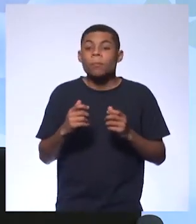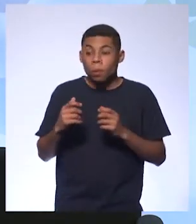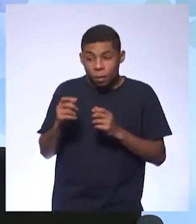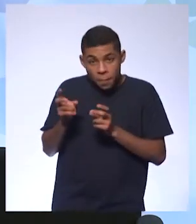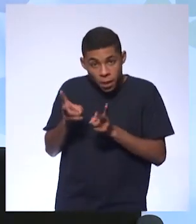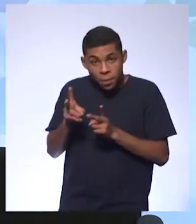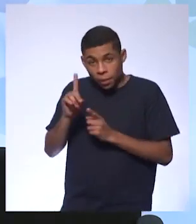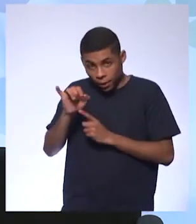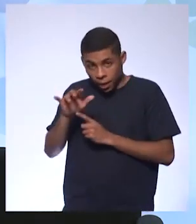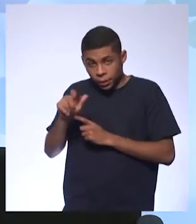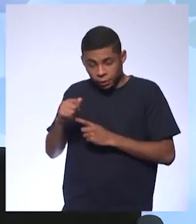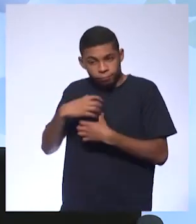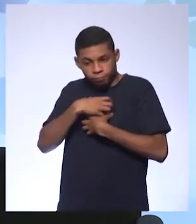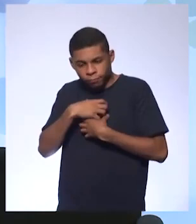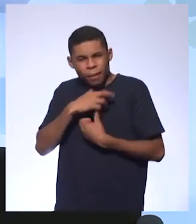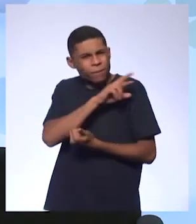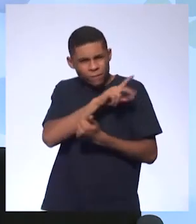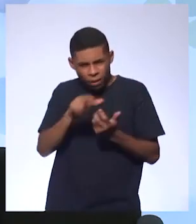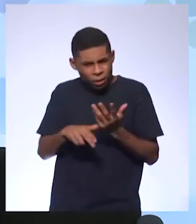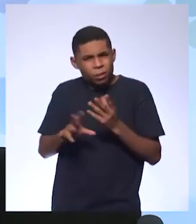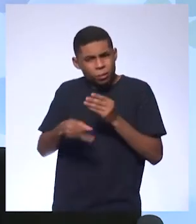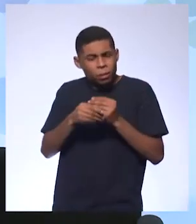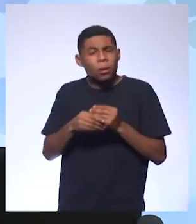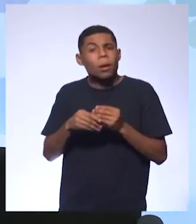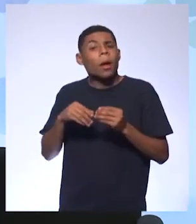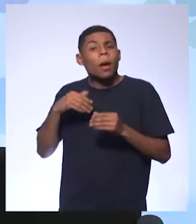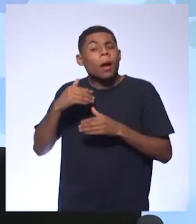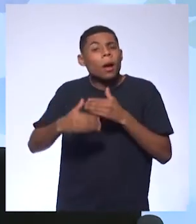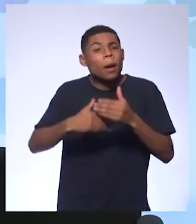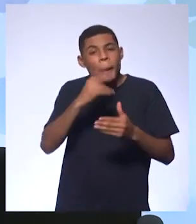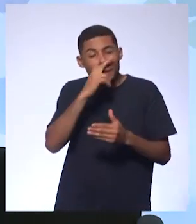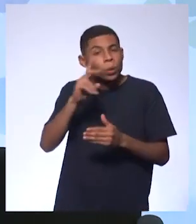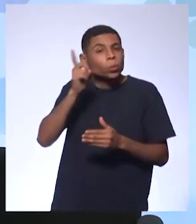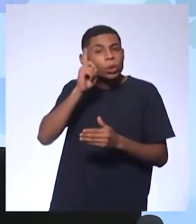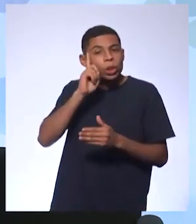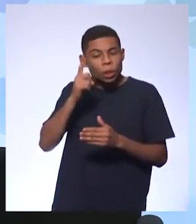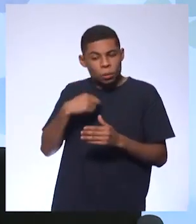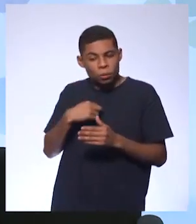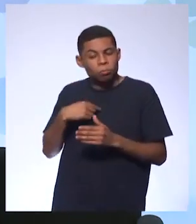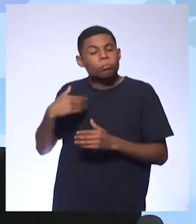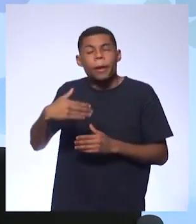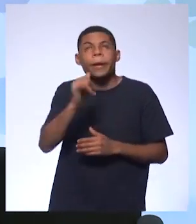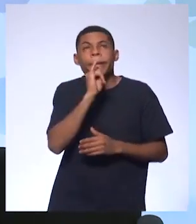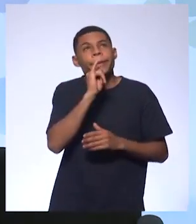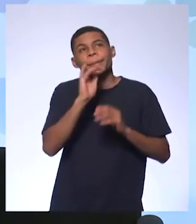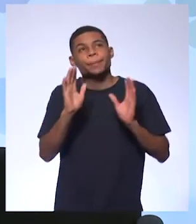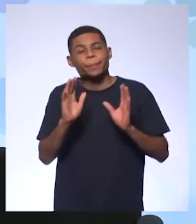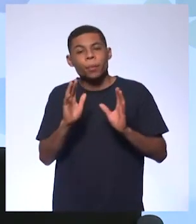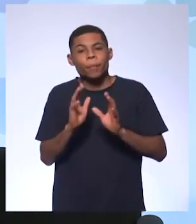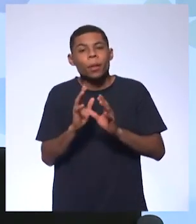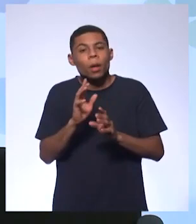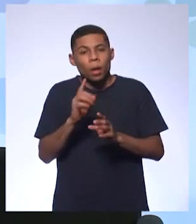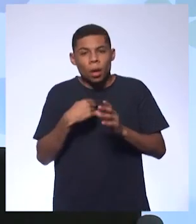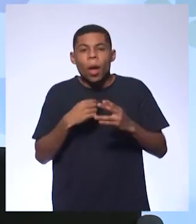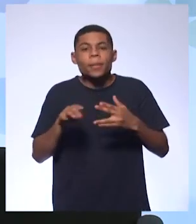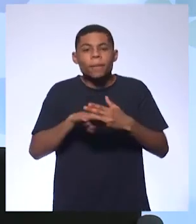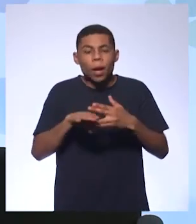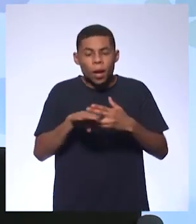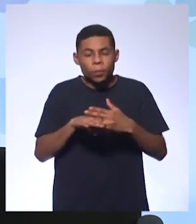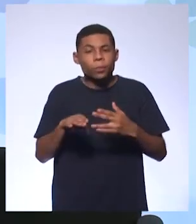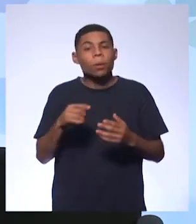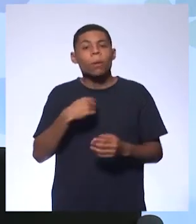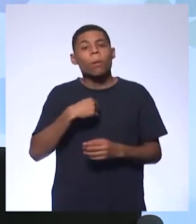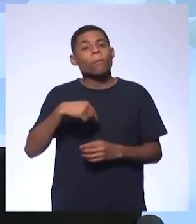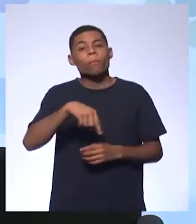Consequentemente, esse hábito ele entra em rotina. Então, todo dia, vou dar um exemplo, todo dia, na hora do meu intervalo,